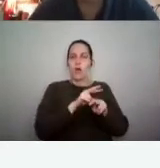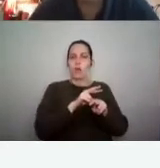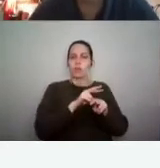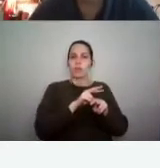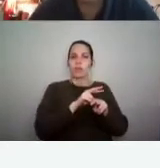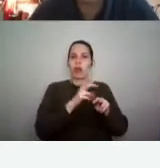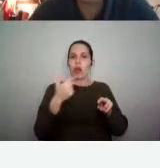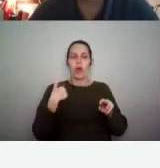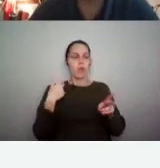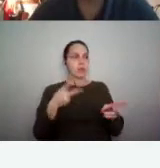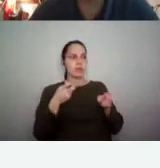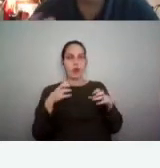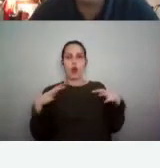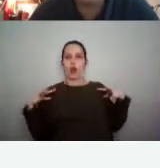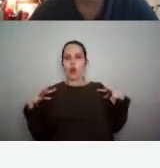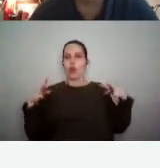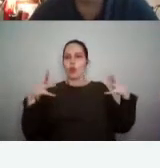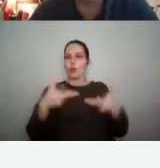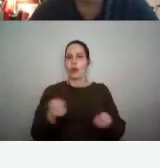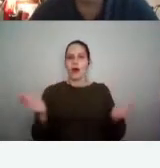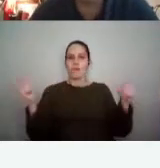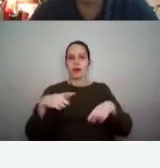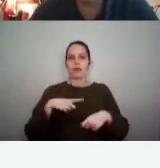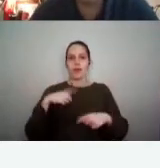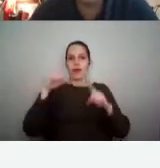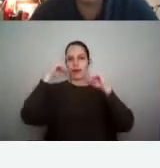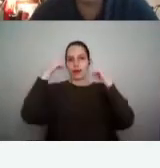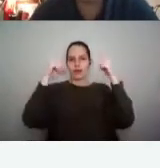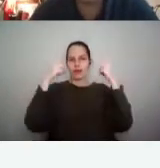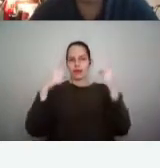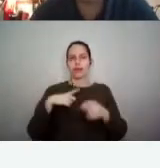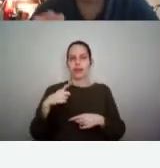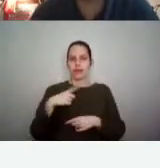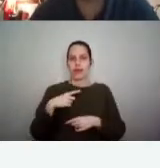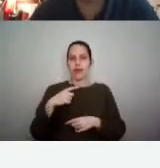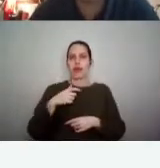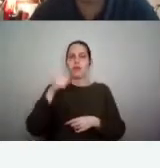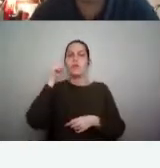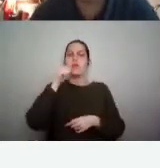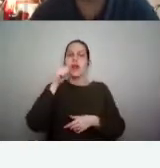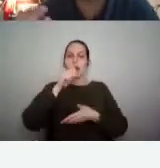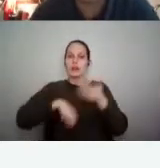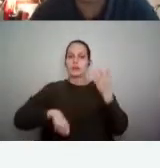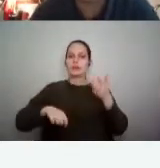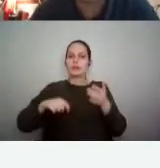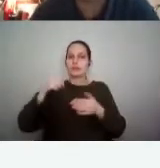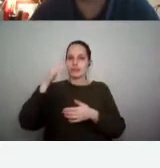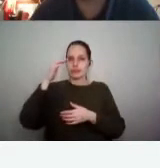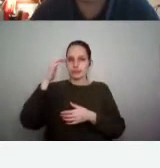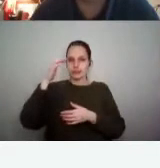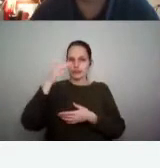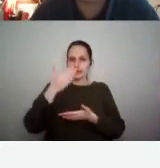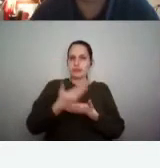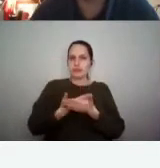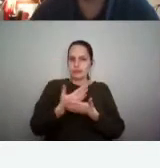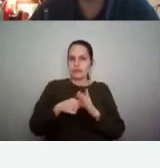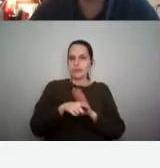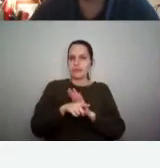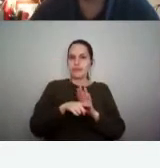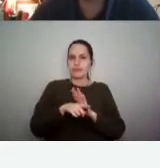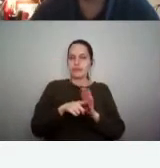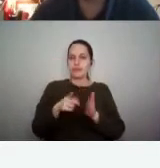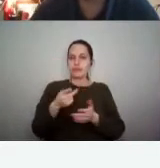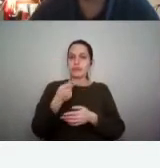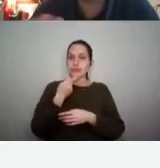somos criativos, né? E está aí Feigl-Strover, que é uma estudiosa sobre a criatividade, para empapar o que eu estou dizendo para